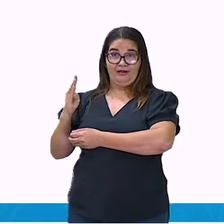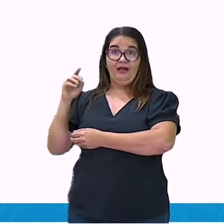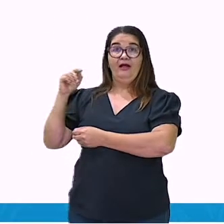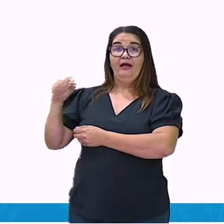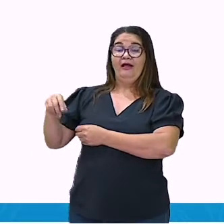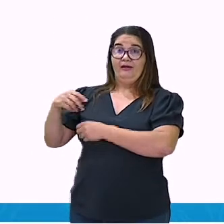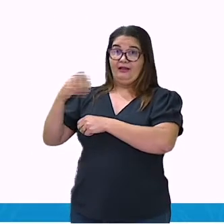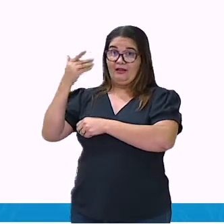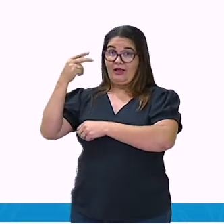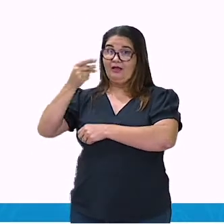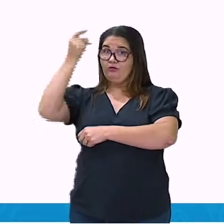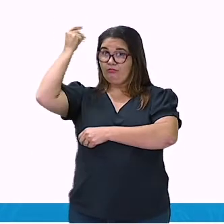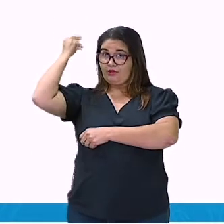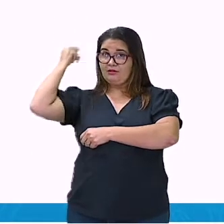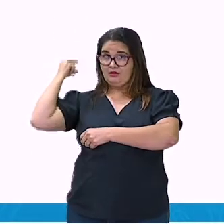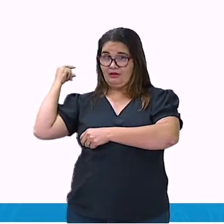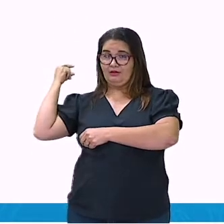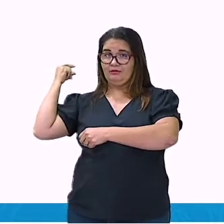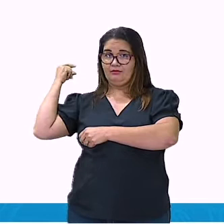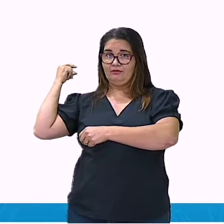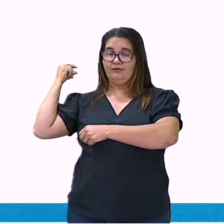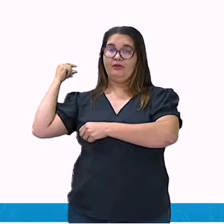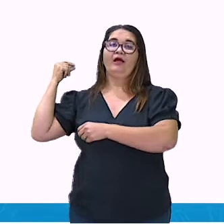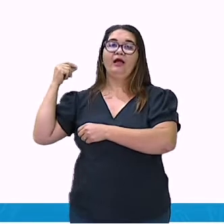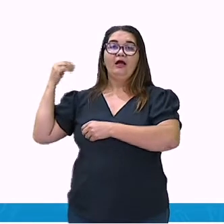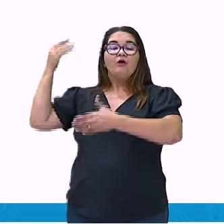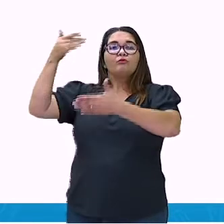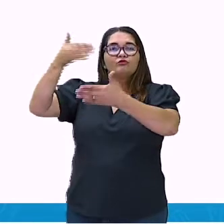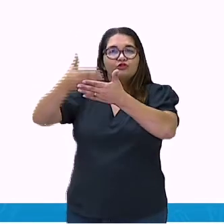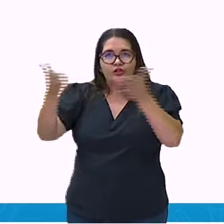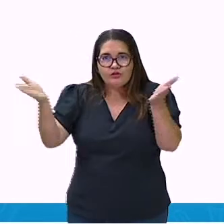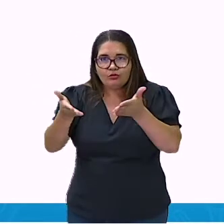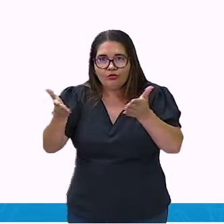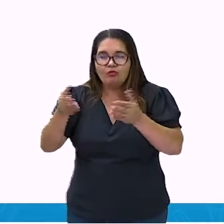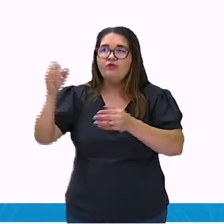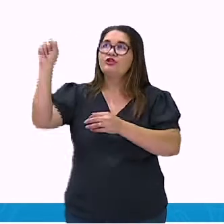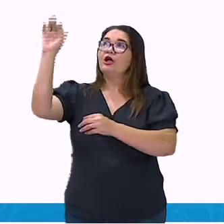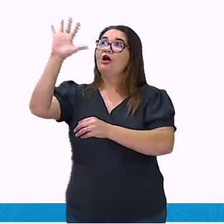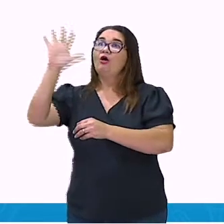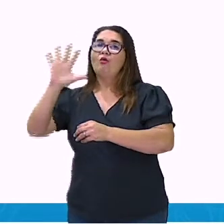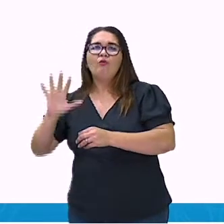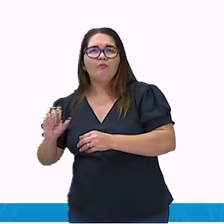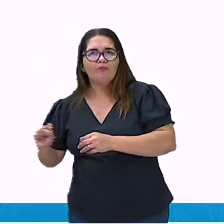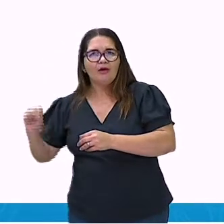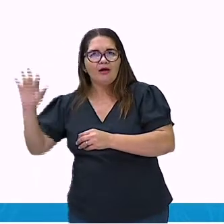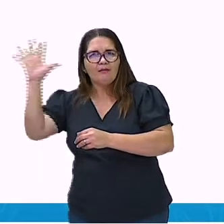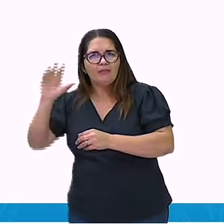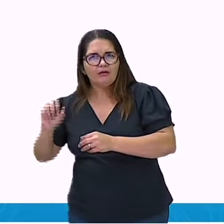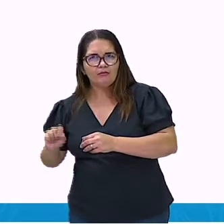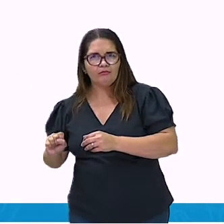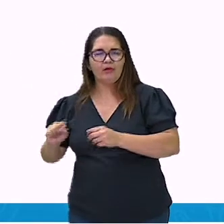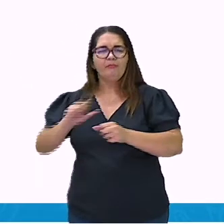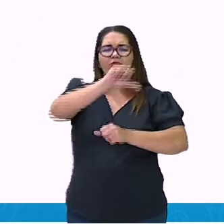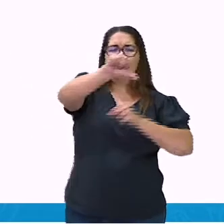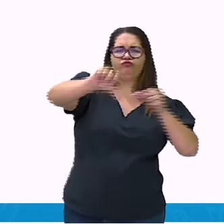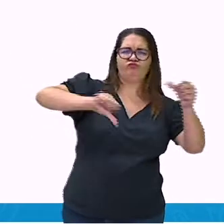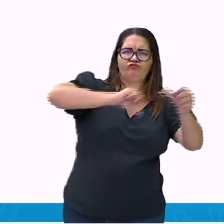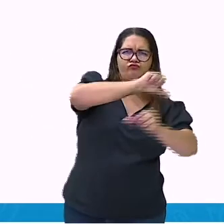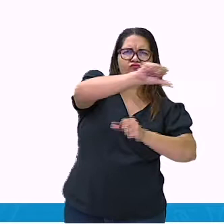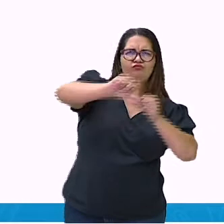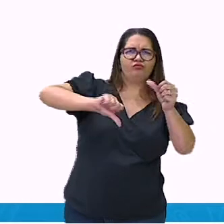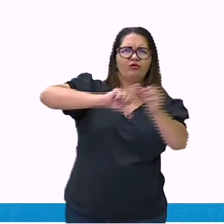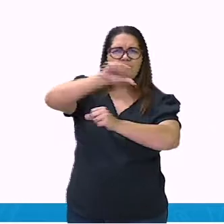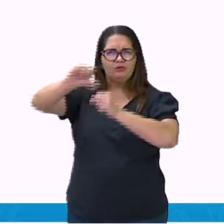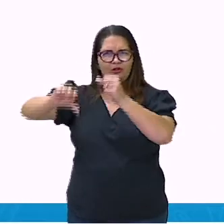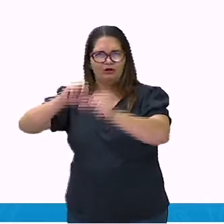dos portugueses. Que até então, o nosso solo, o nosso território, ele foi mudando de nome conforme